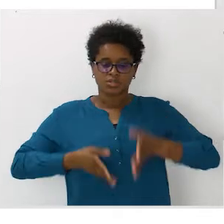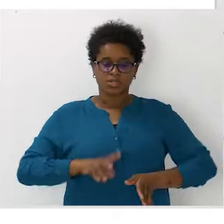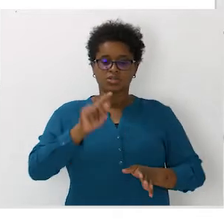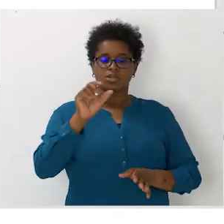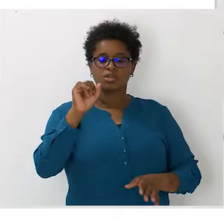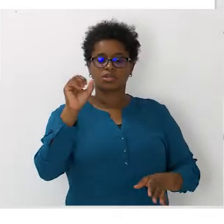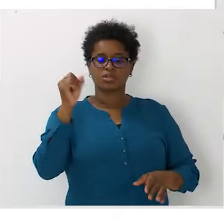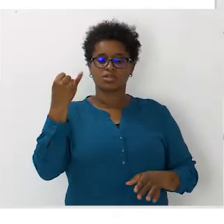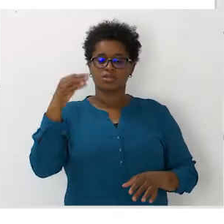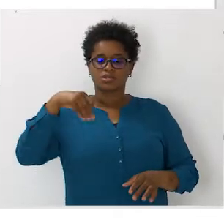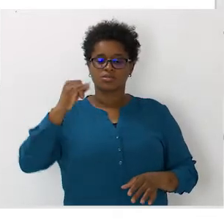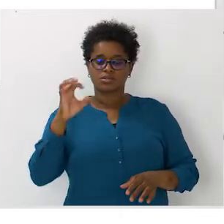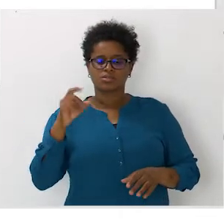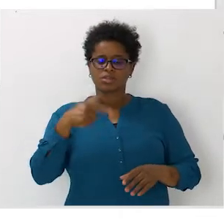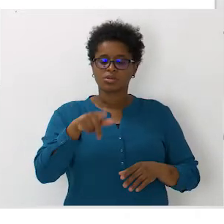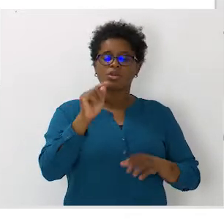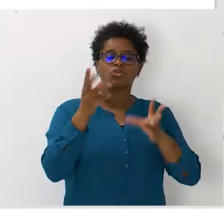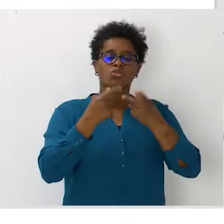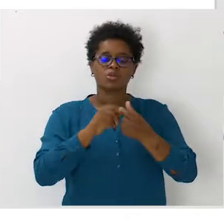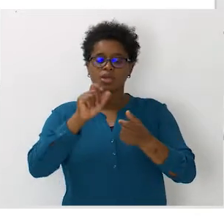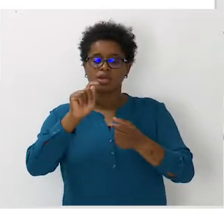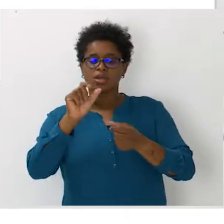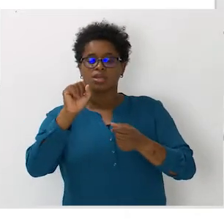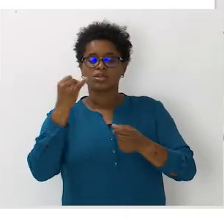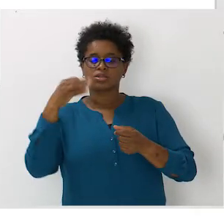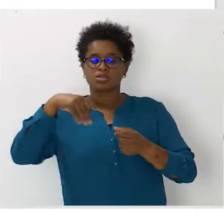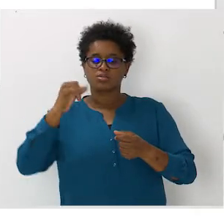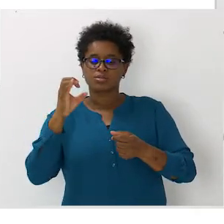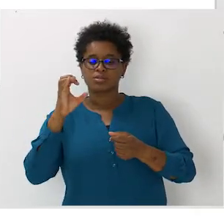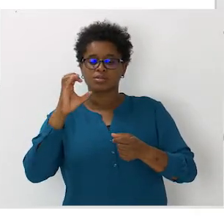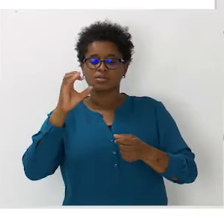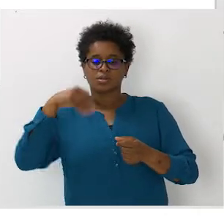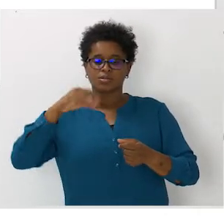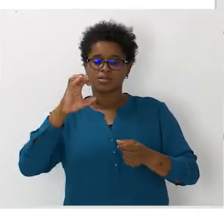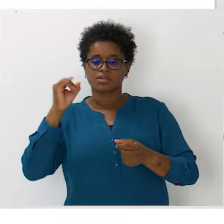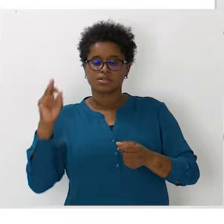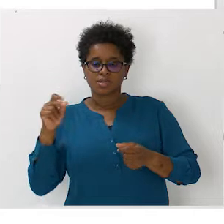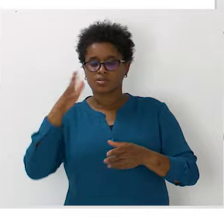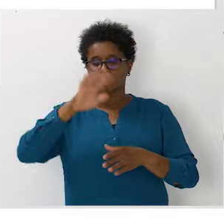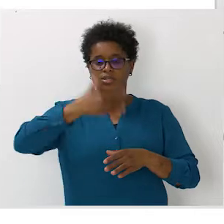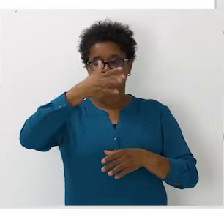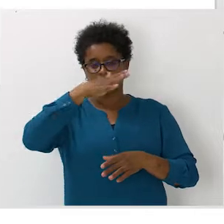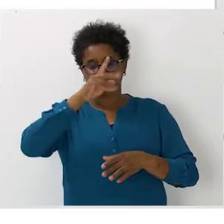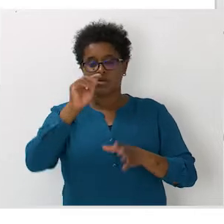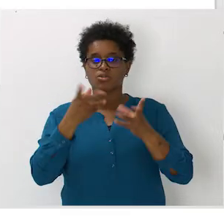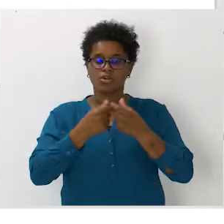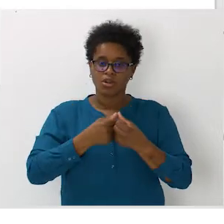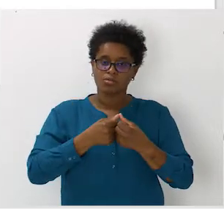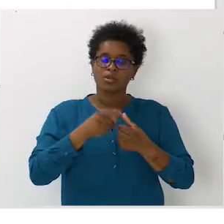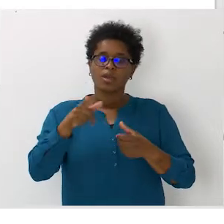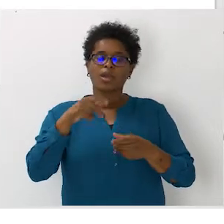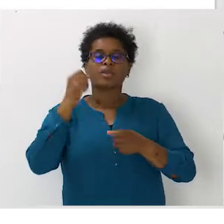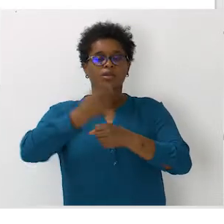Tanto temos aqui a economia egípcia. As principais atividades econômicas praticadas pelos egípcios eram